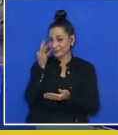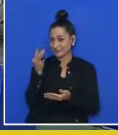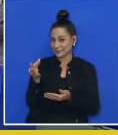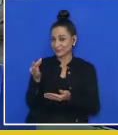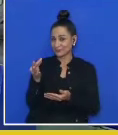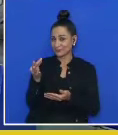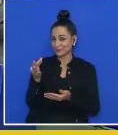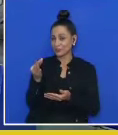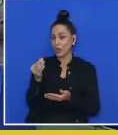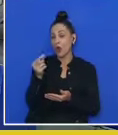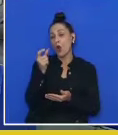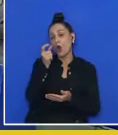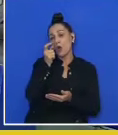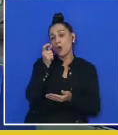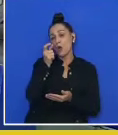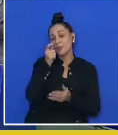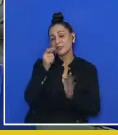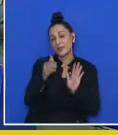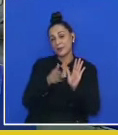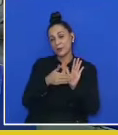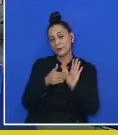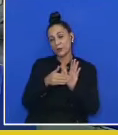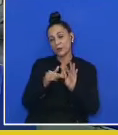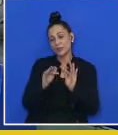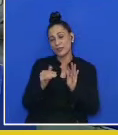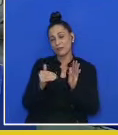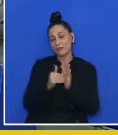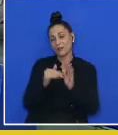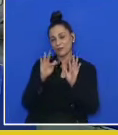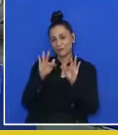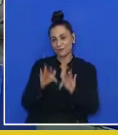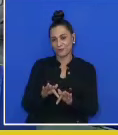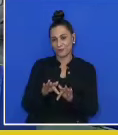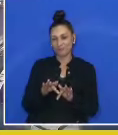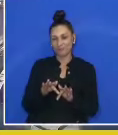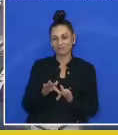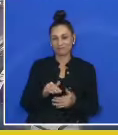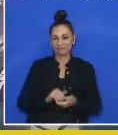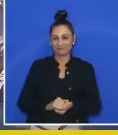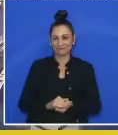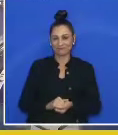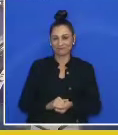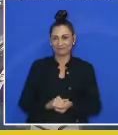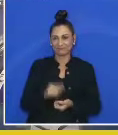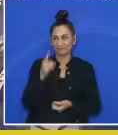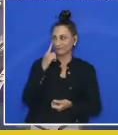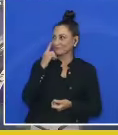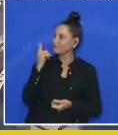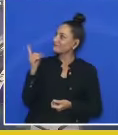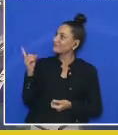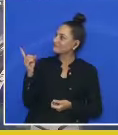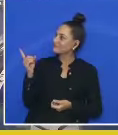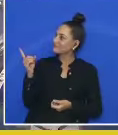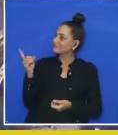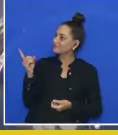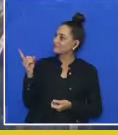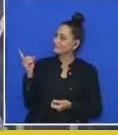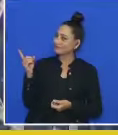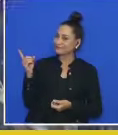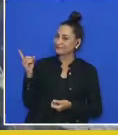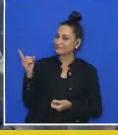Atenção, confira a aposta até o fim. Vamos começar? Bolas posicionadas, valendo!